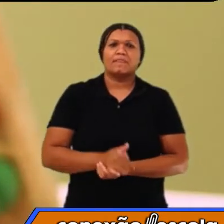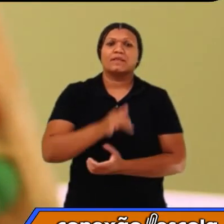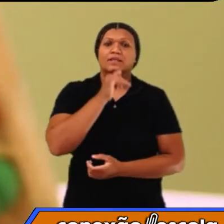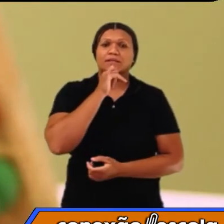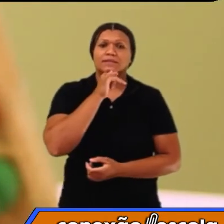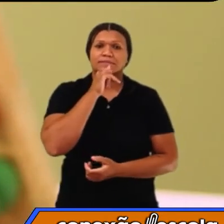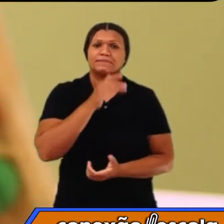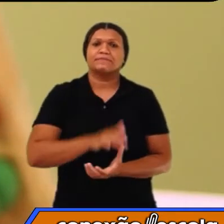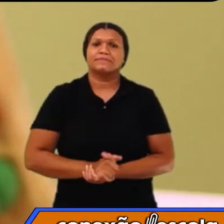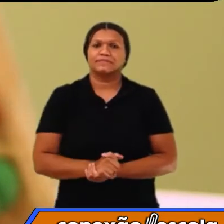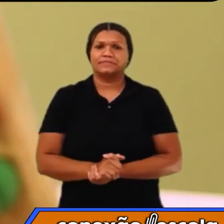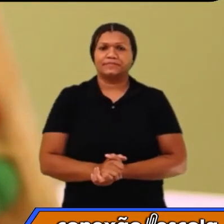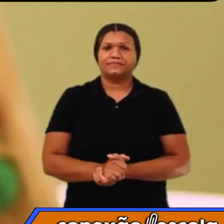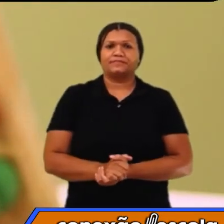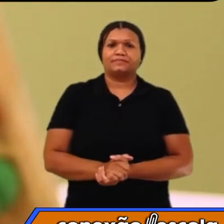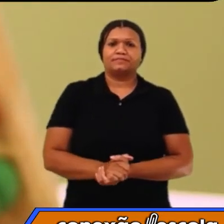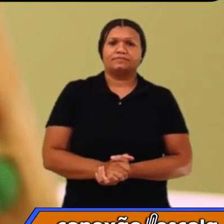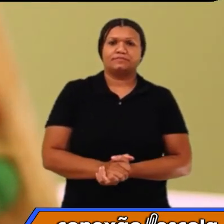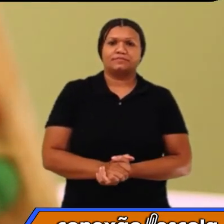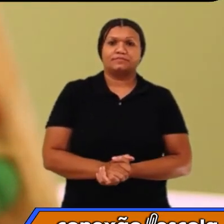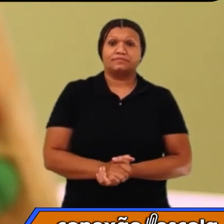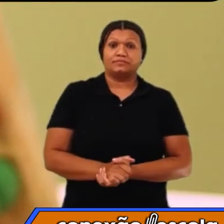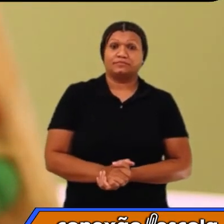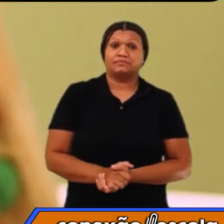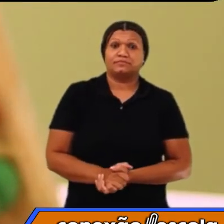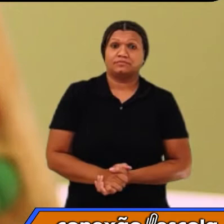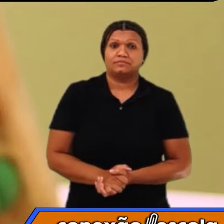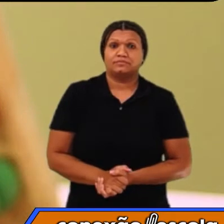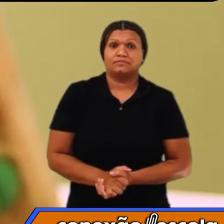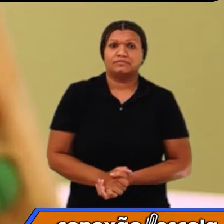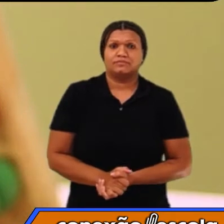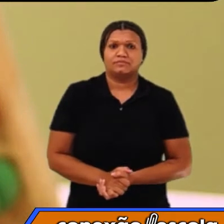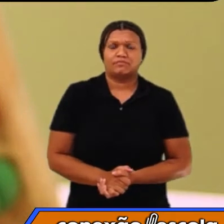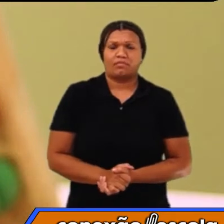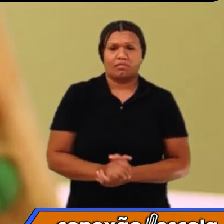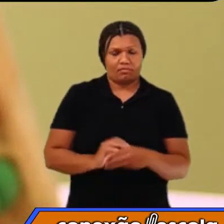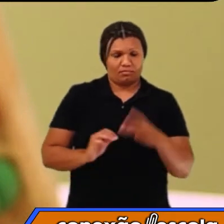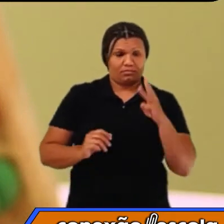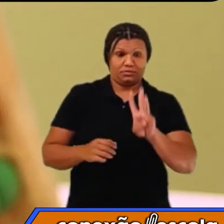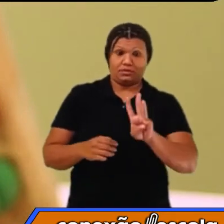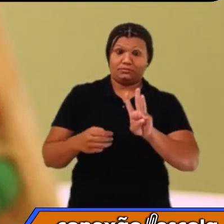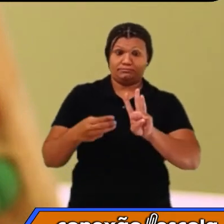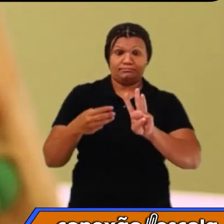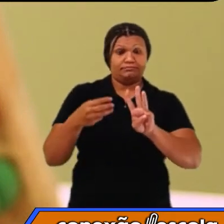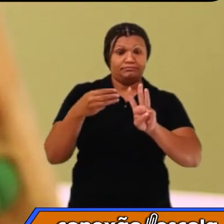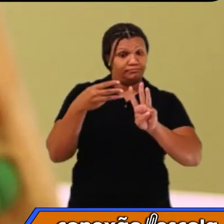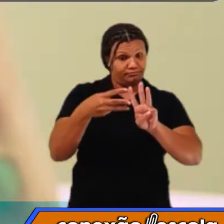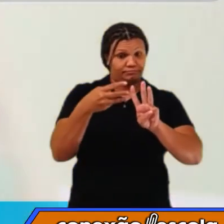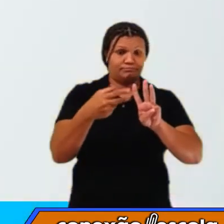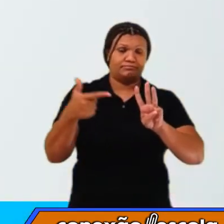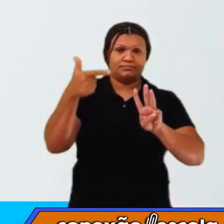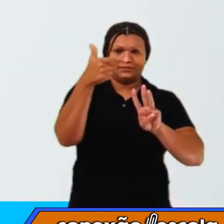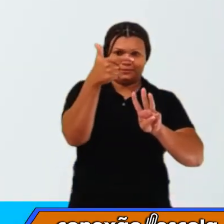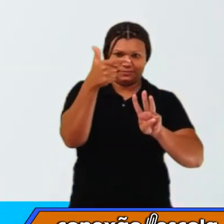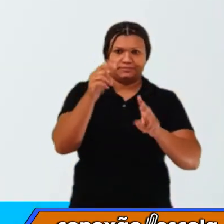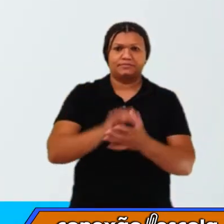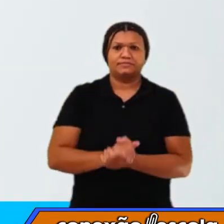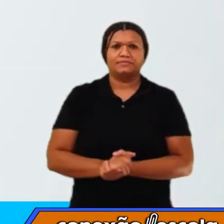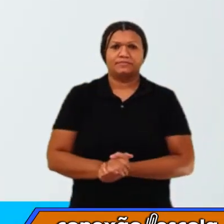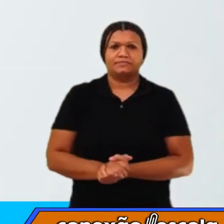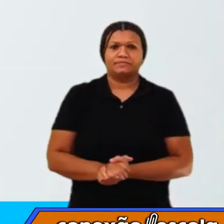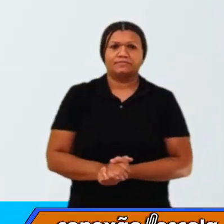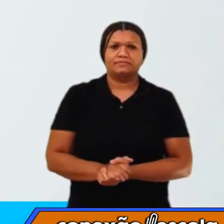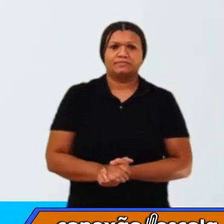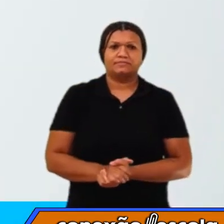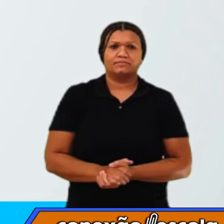por exemplo a 3 elevado a 2 Deus tá bom dois Deus vamos o três